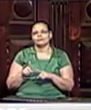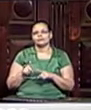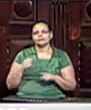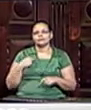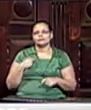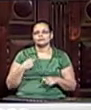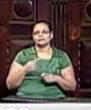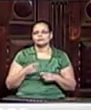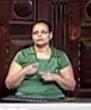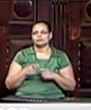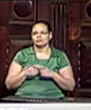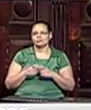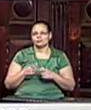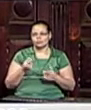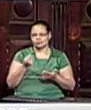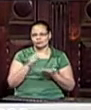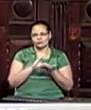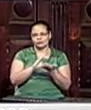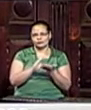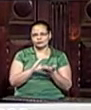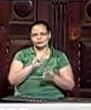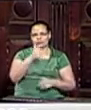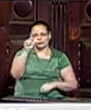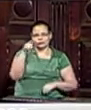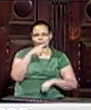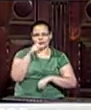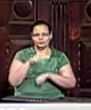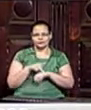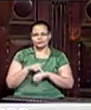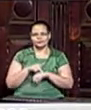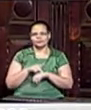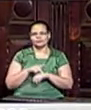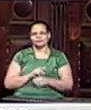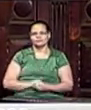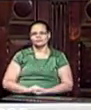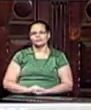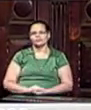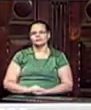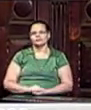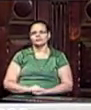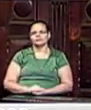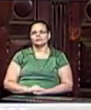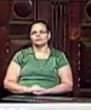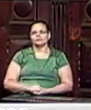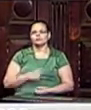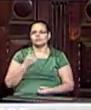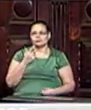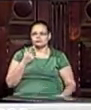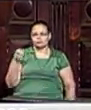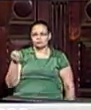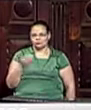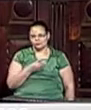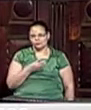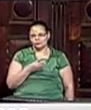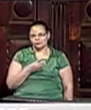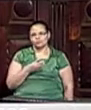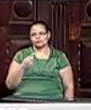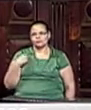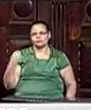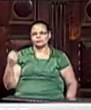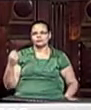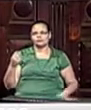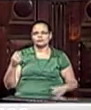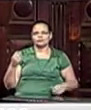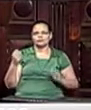o grande capital internacional. O novo marco regulatório,